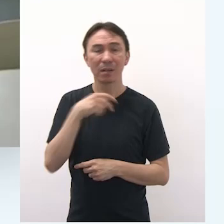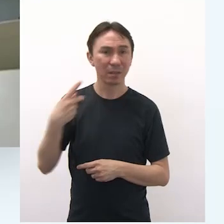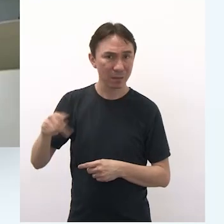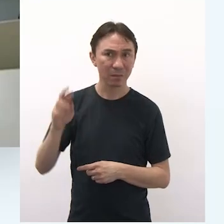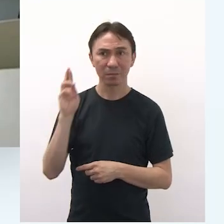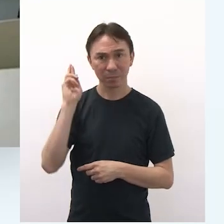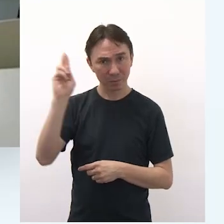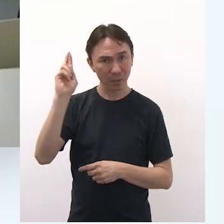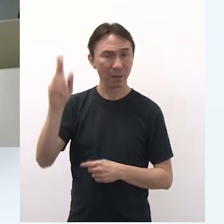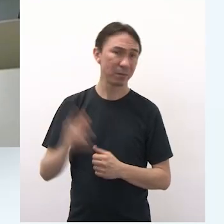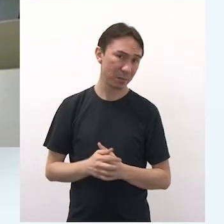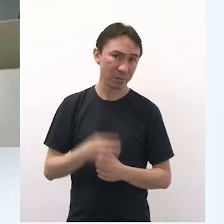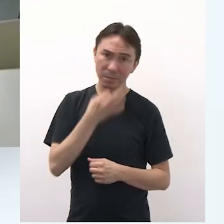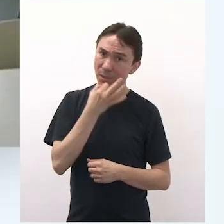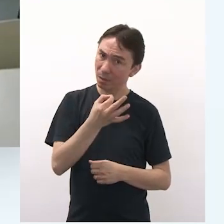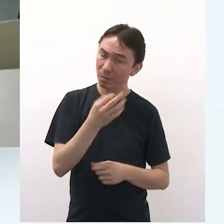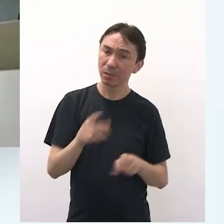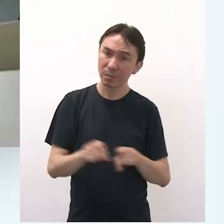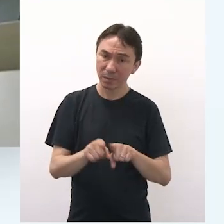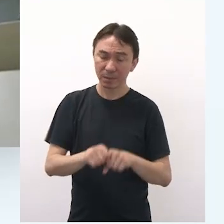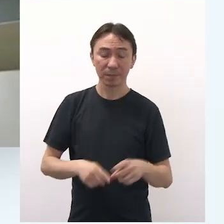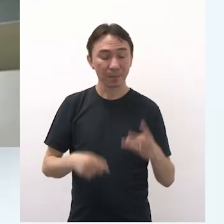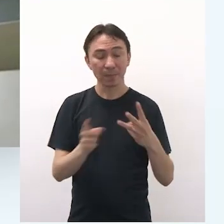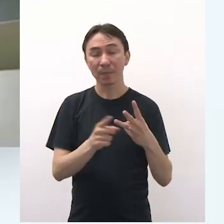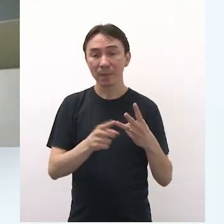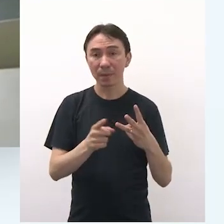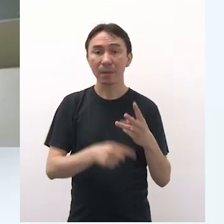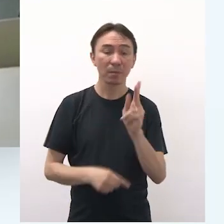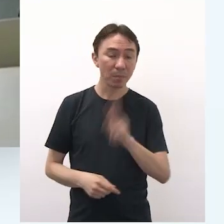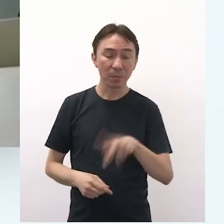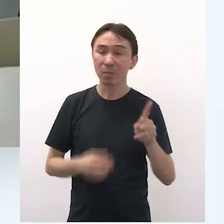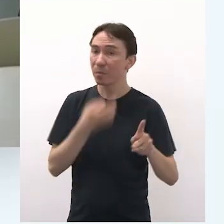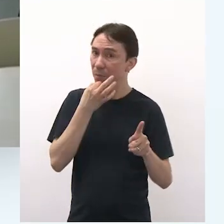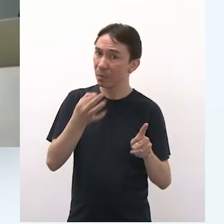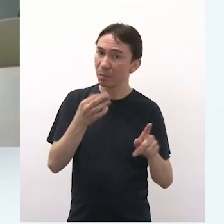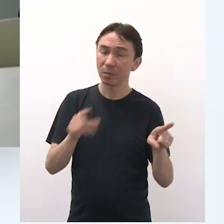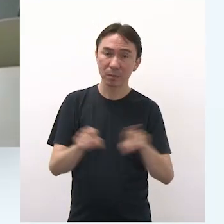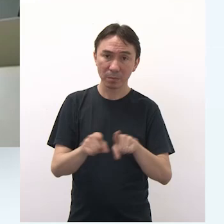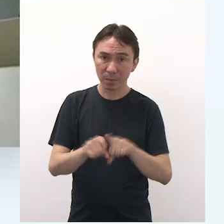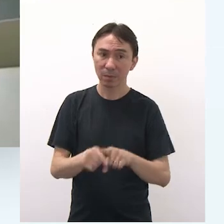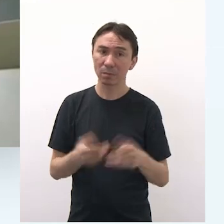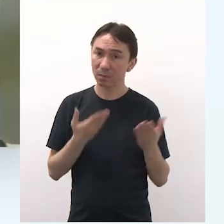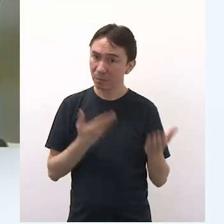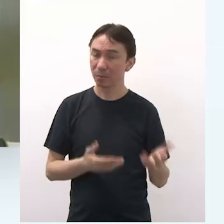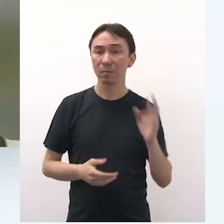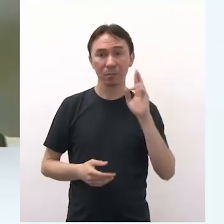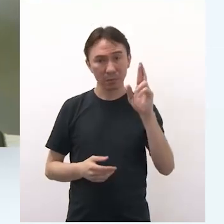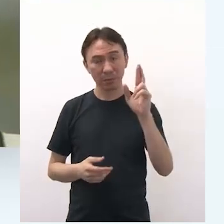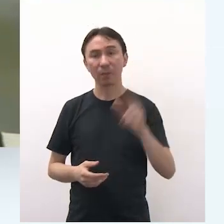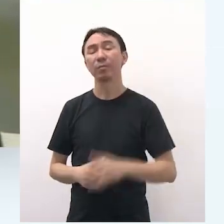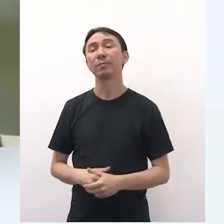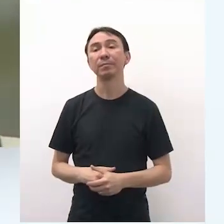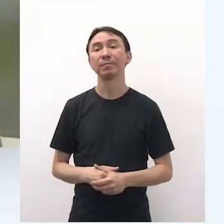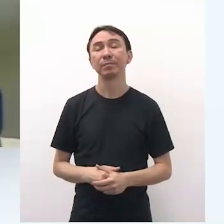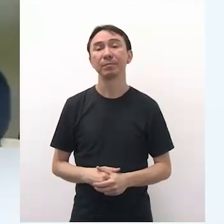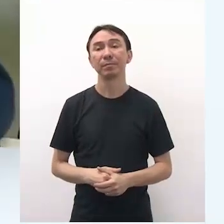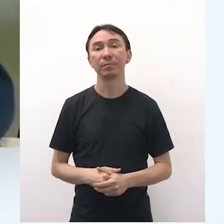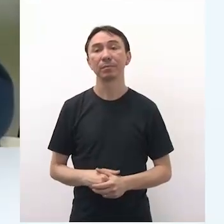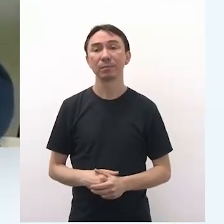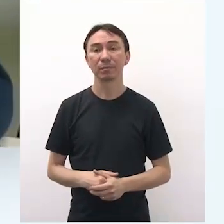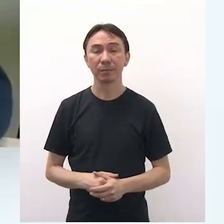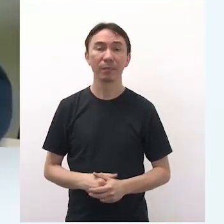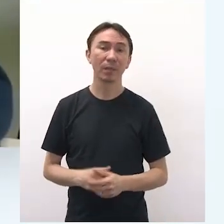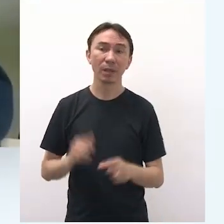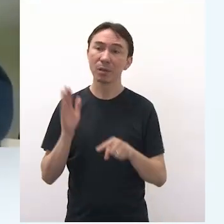responsáveis, e a opinião do professor também, que no momento de sala de aula é o responsável pelo aluno. Para melhorar o desempenho do aluno